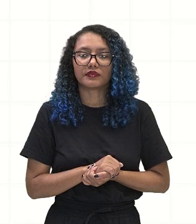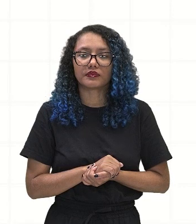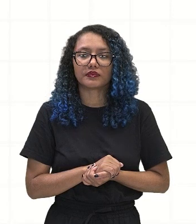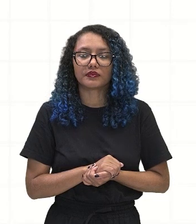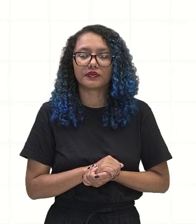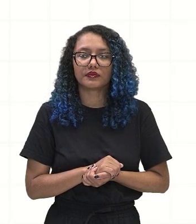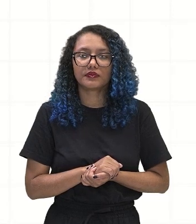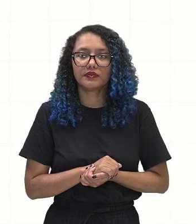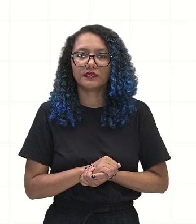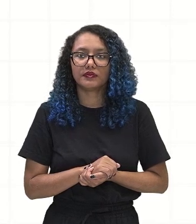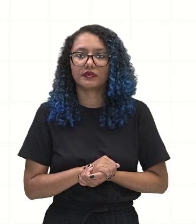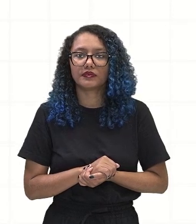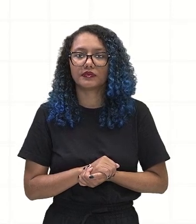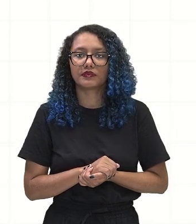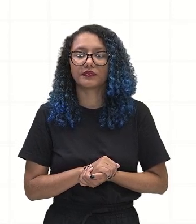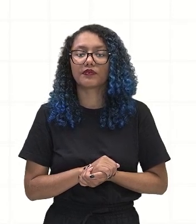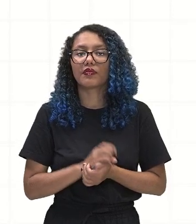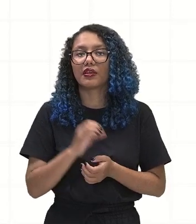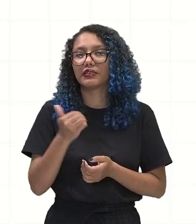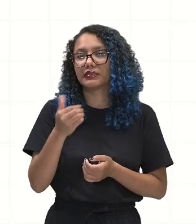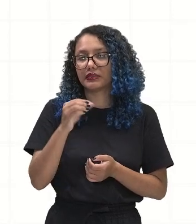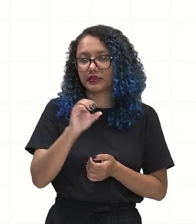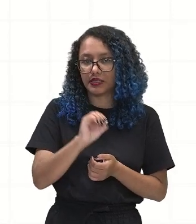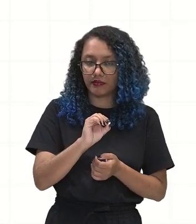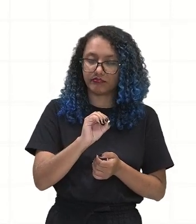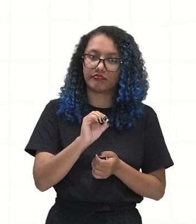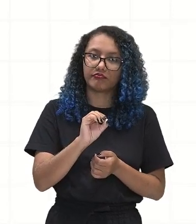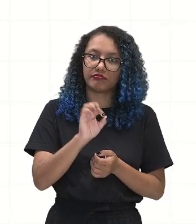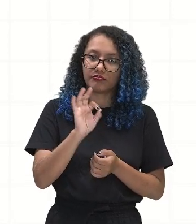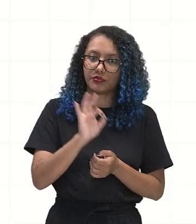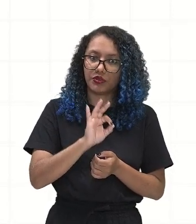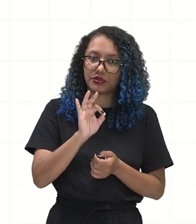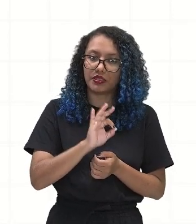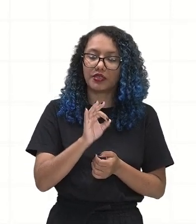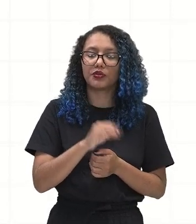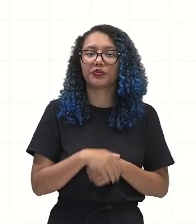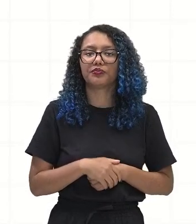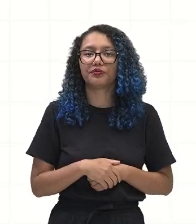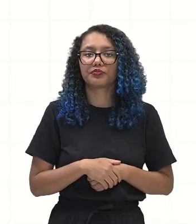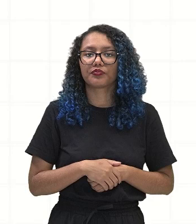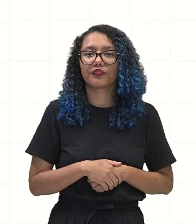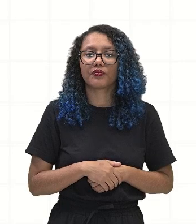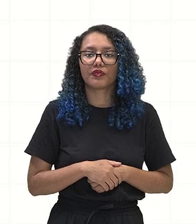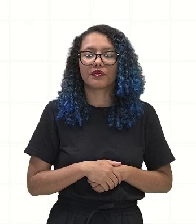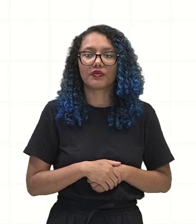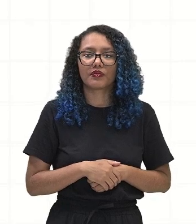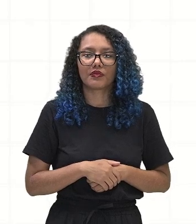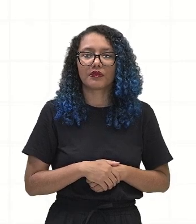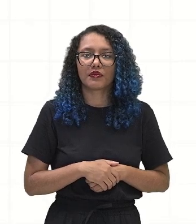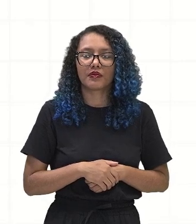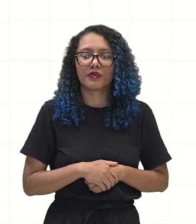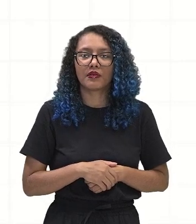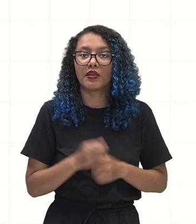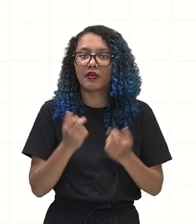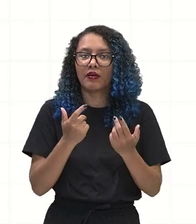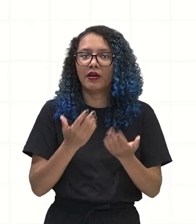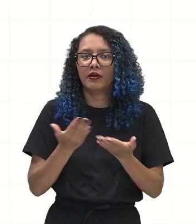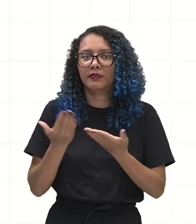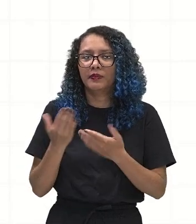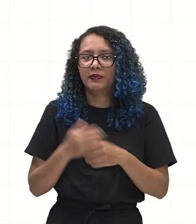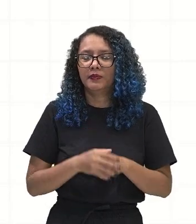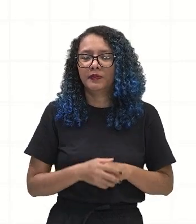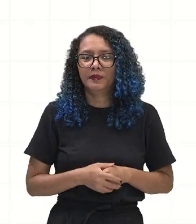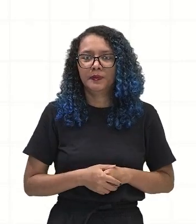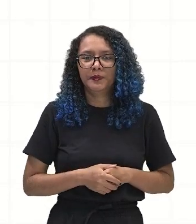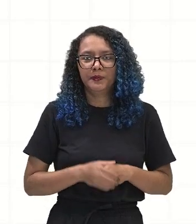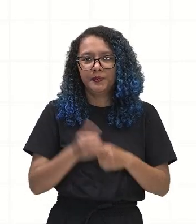100%. É a mesma ideia, ó. 100, vamos só arrumar esse zero aqui, por cento.